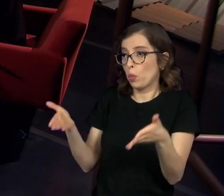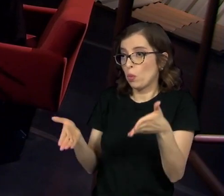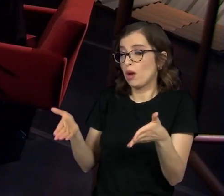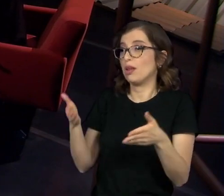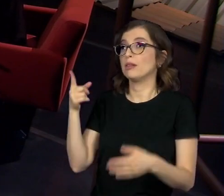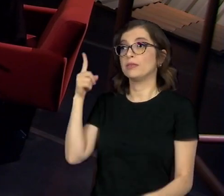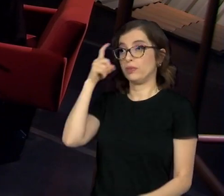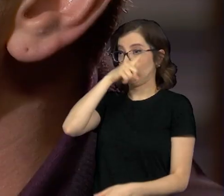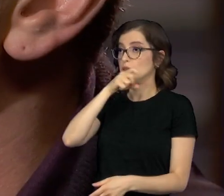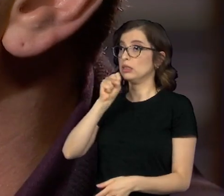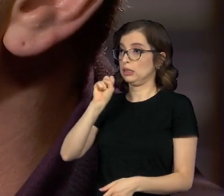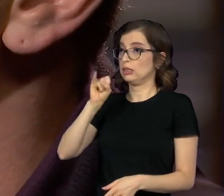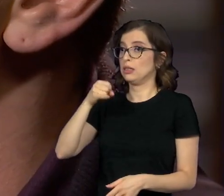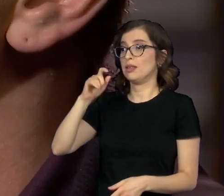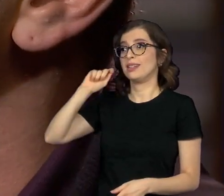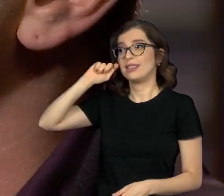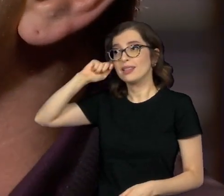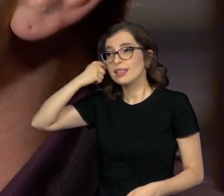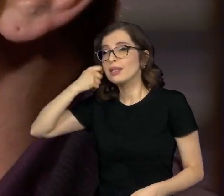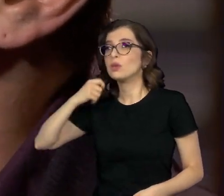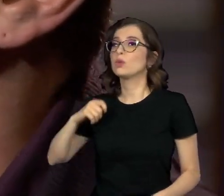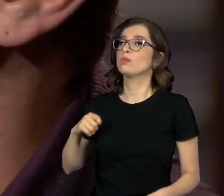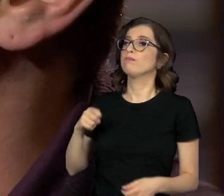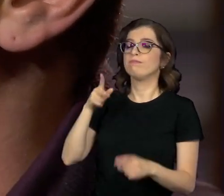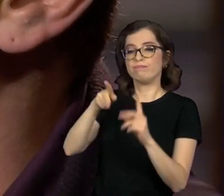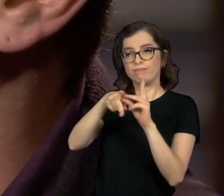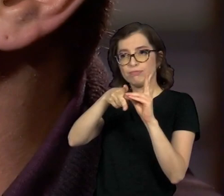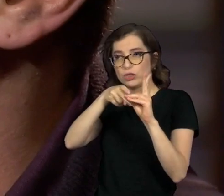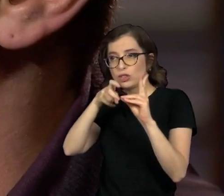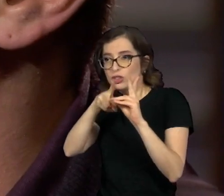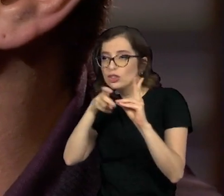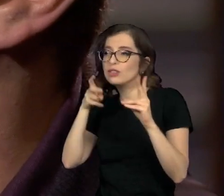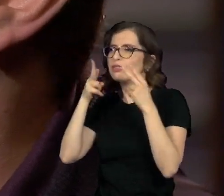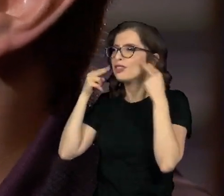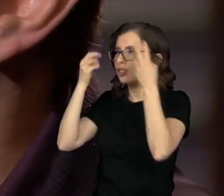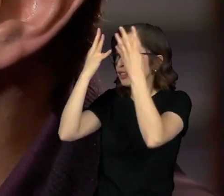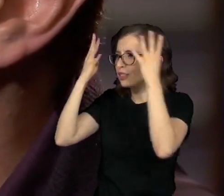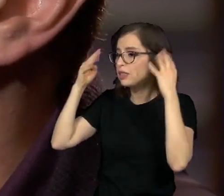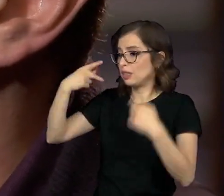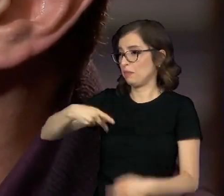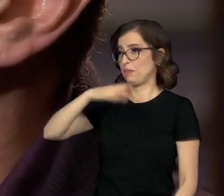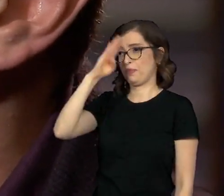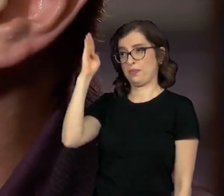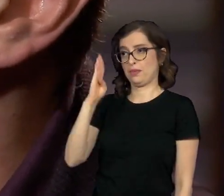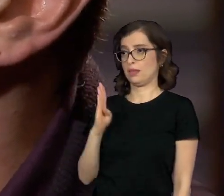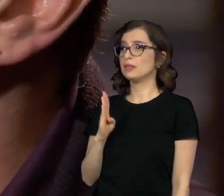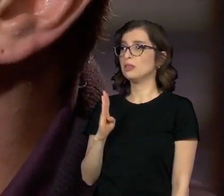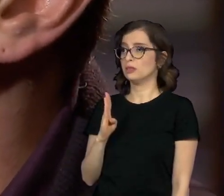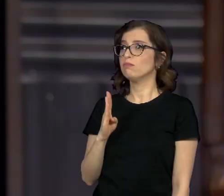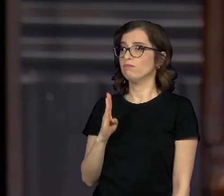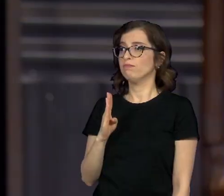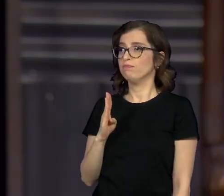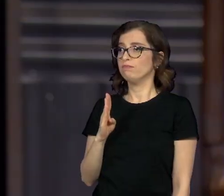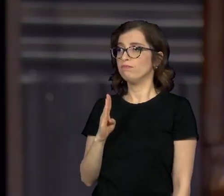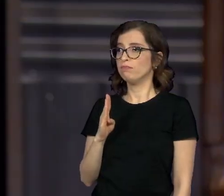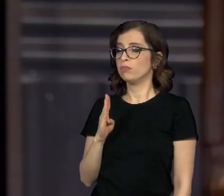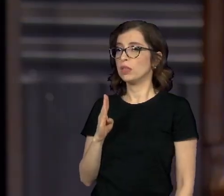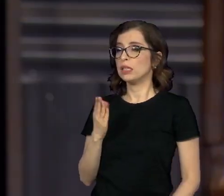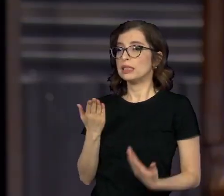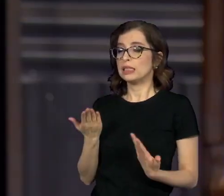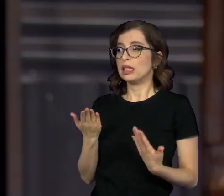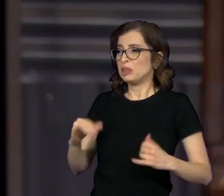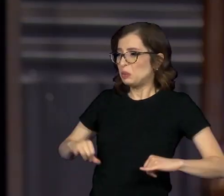as vidas indígenas neste país ainda são mais frágeis, mais vulneráveis, né?